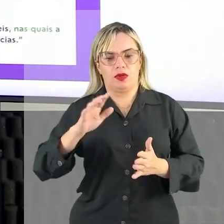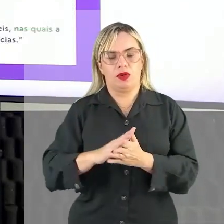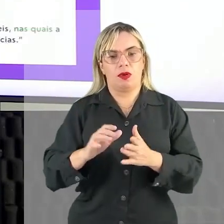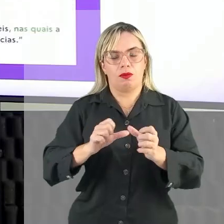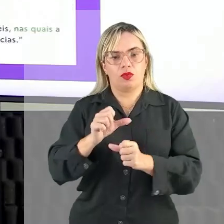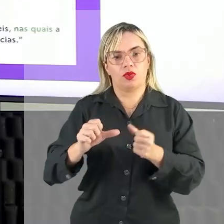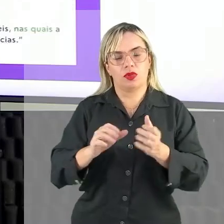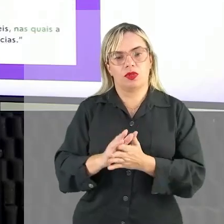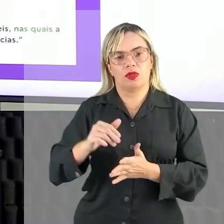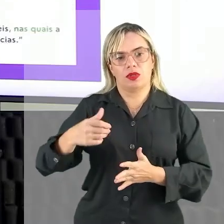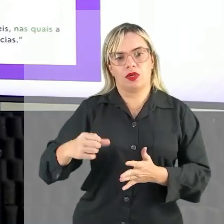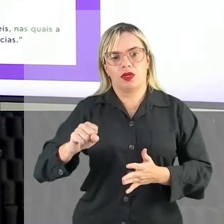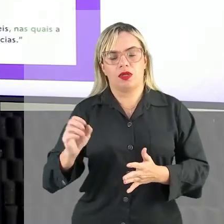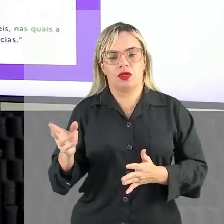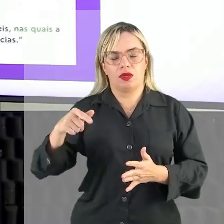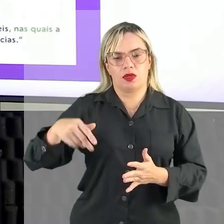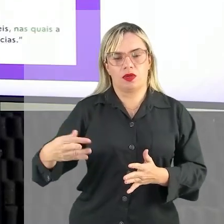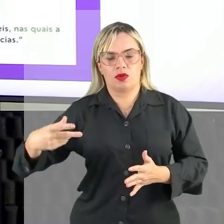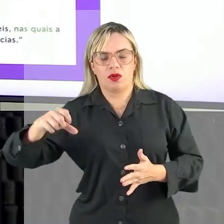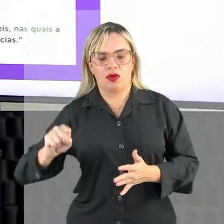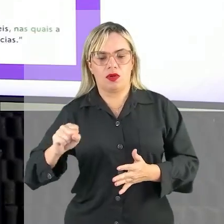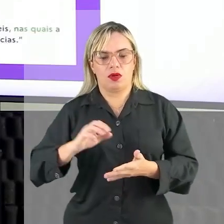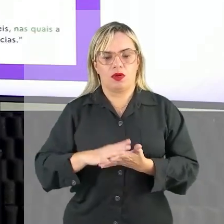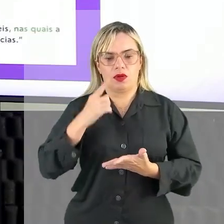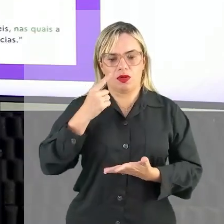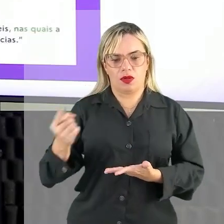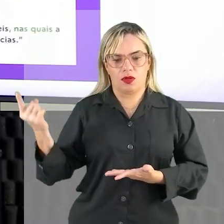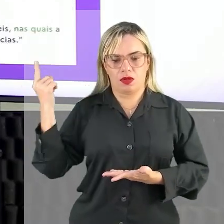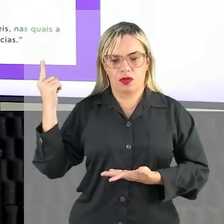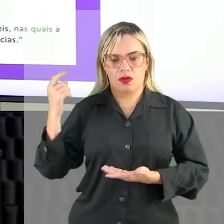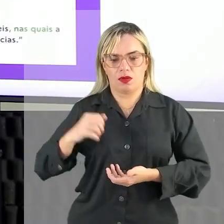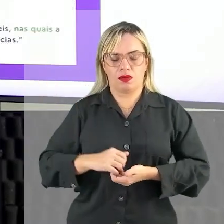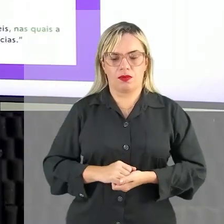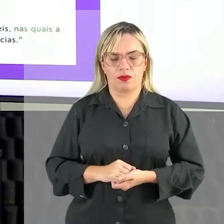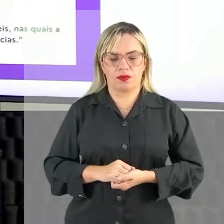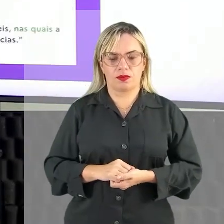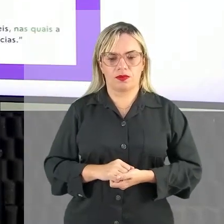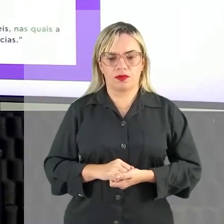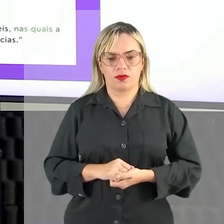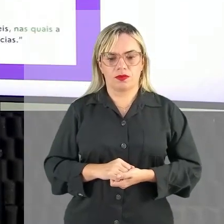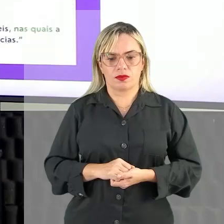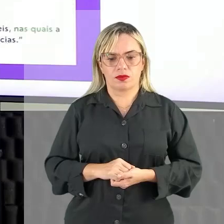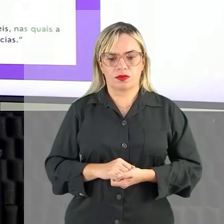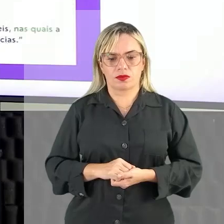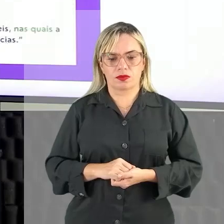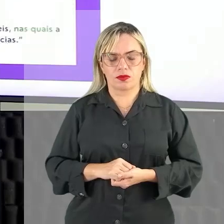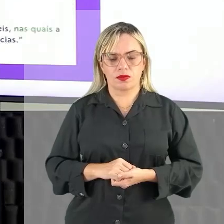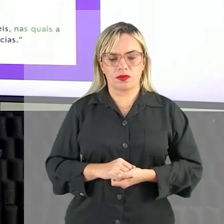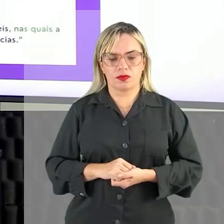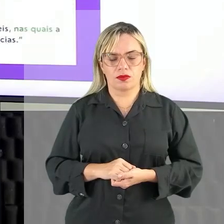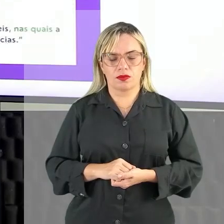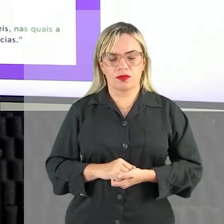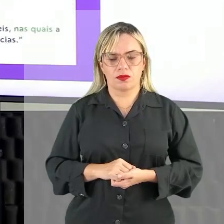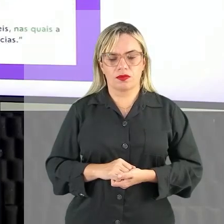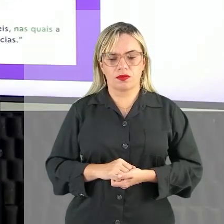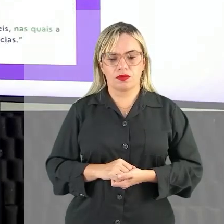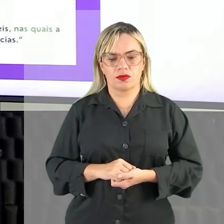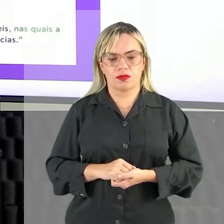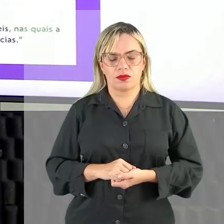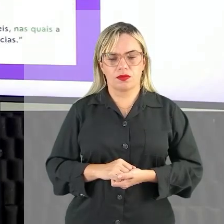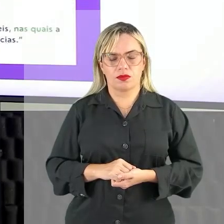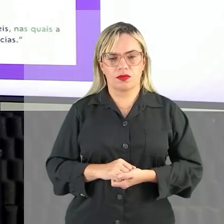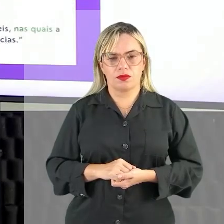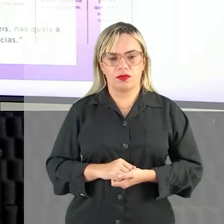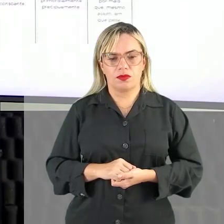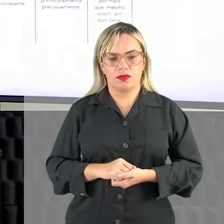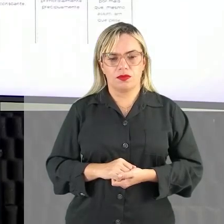como fica fomenta relações parentais instveis nas quais a criança sofre as maiores